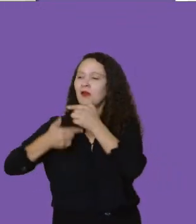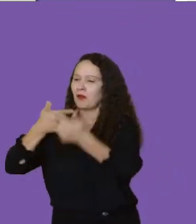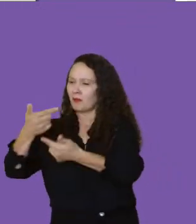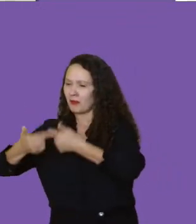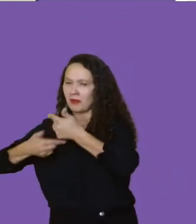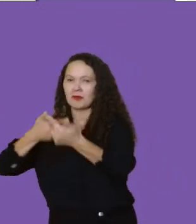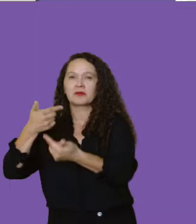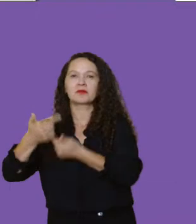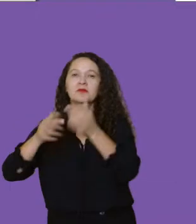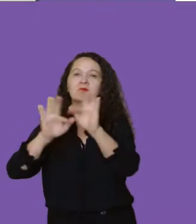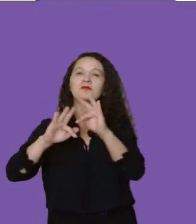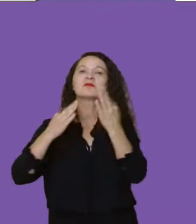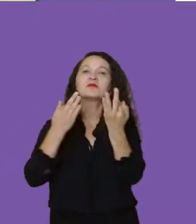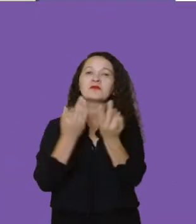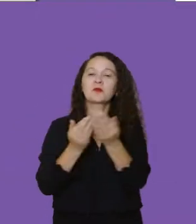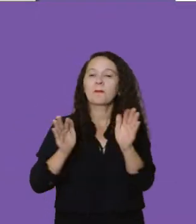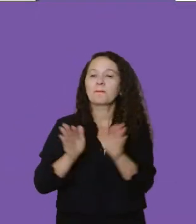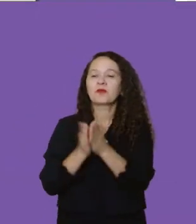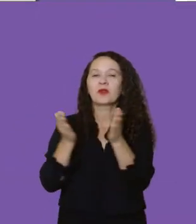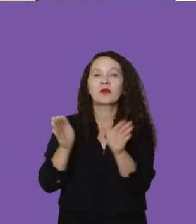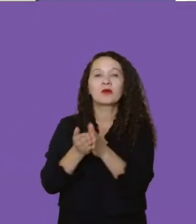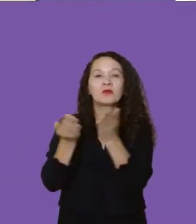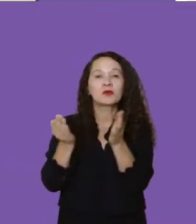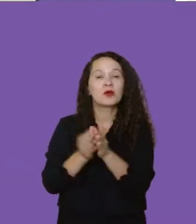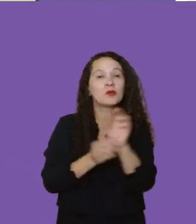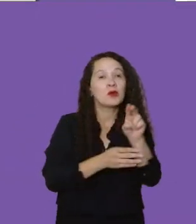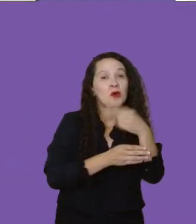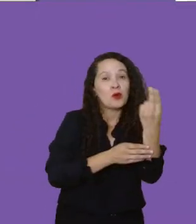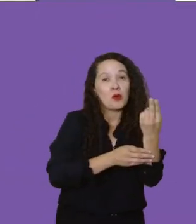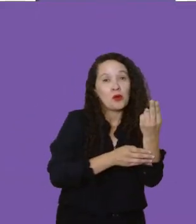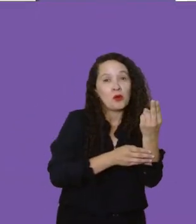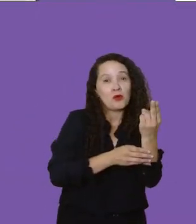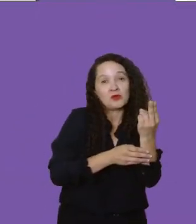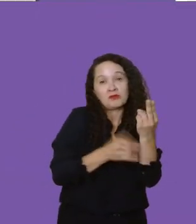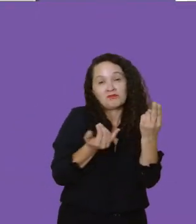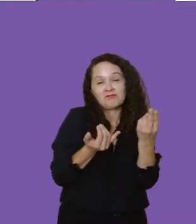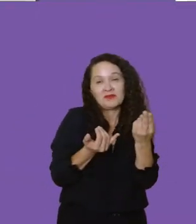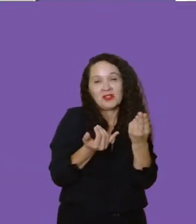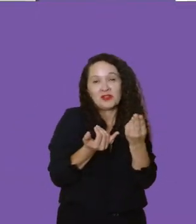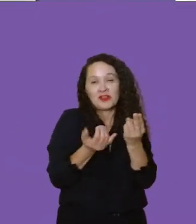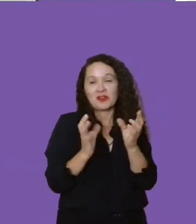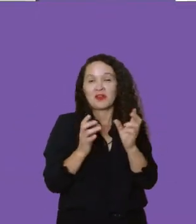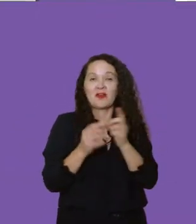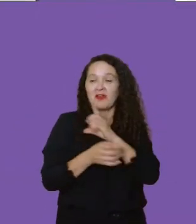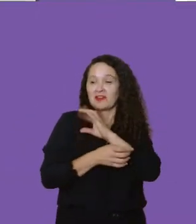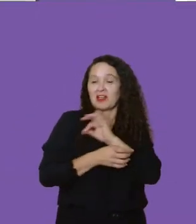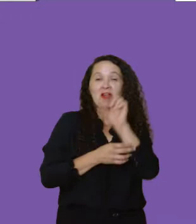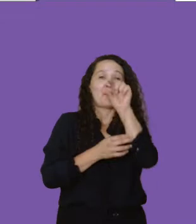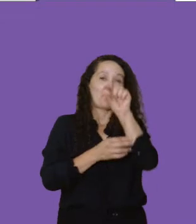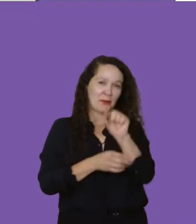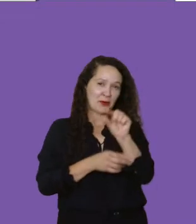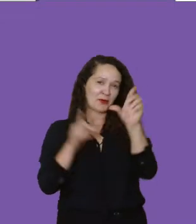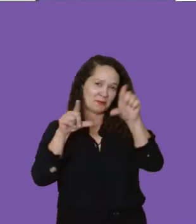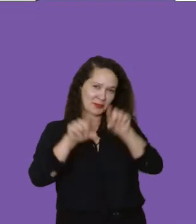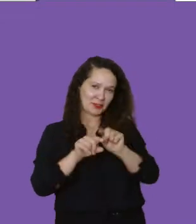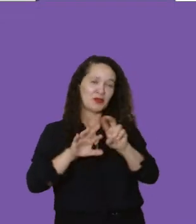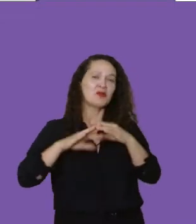trabalhador, numa família pobre, ou numa família de classe média baixa. Quem foi responsável por